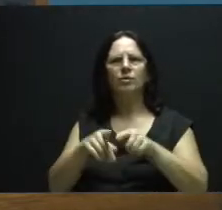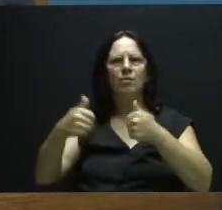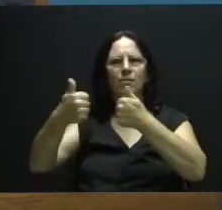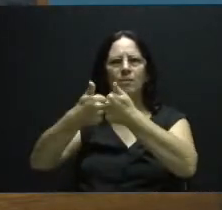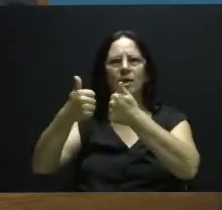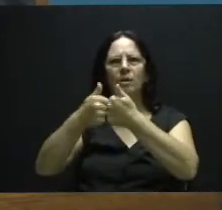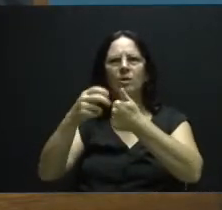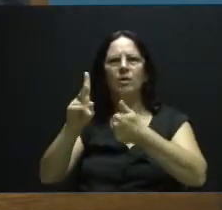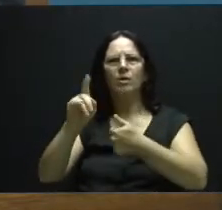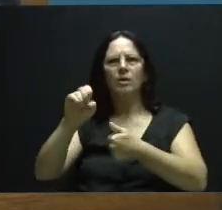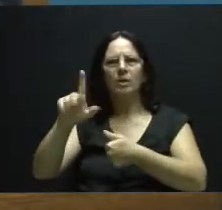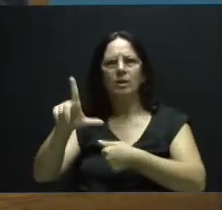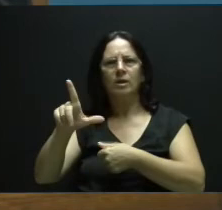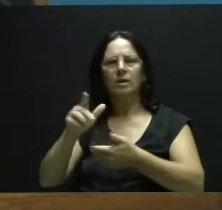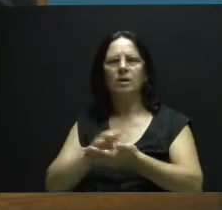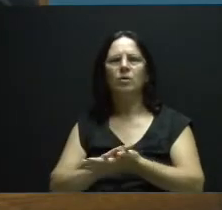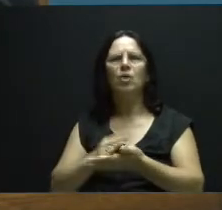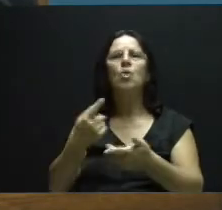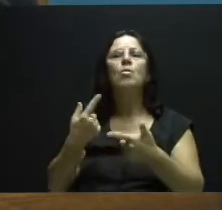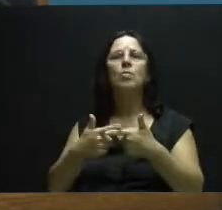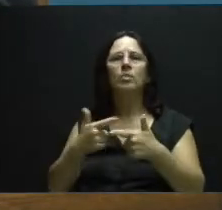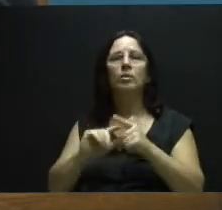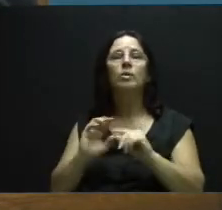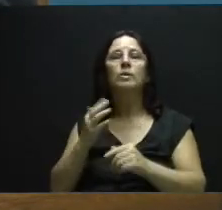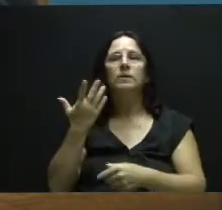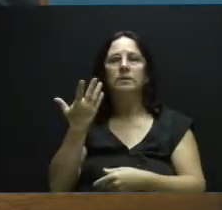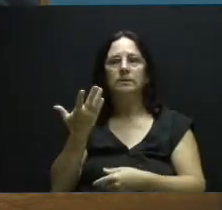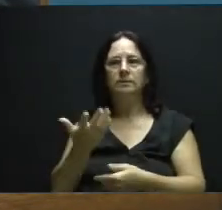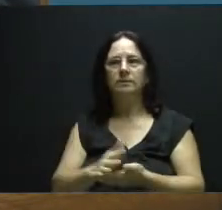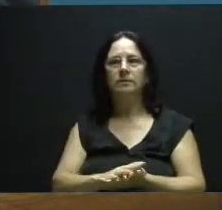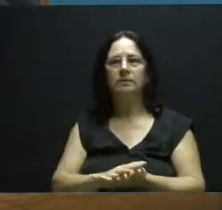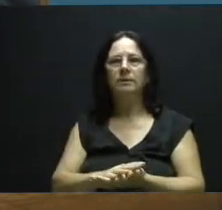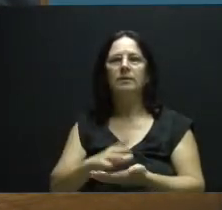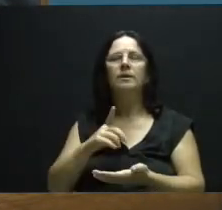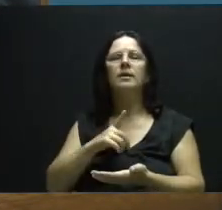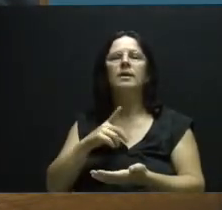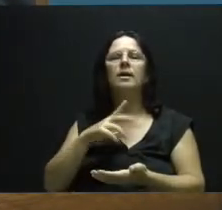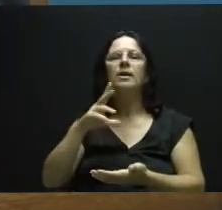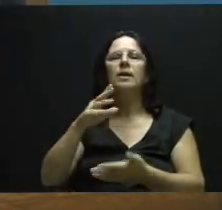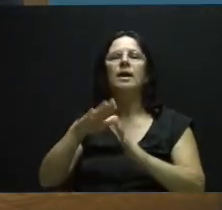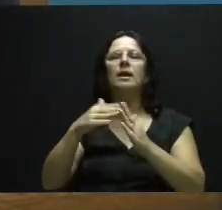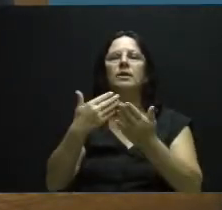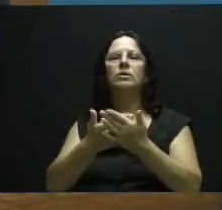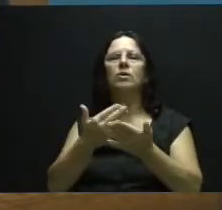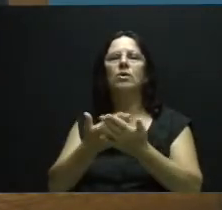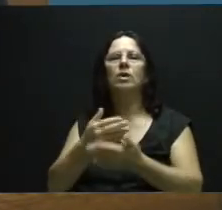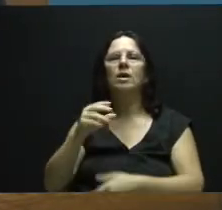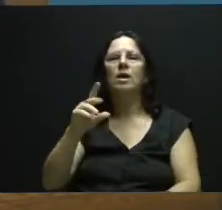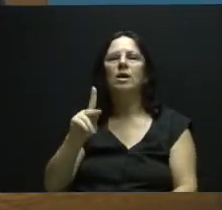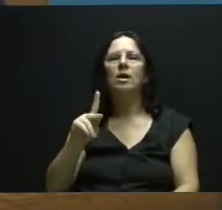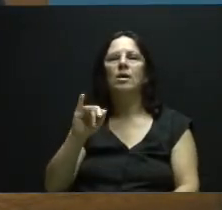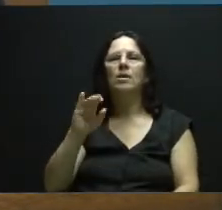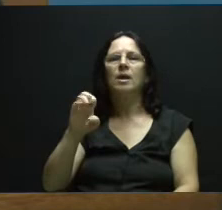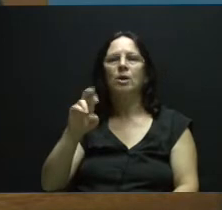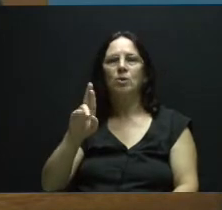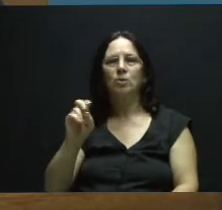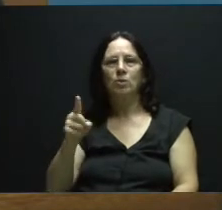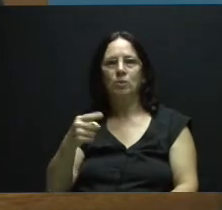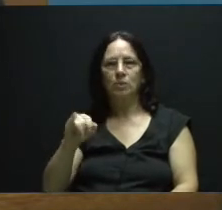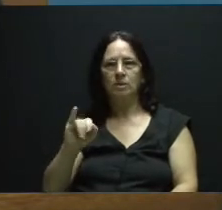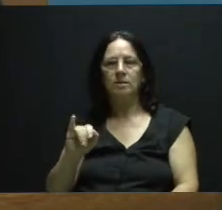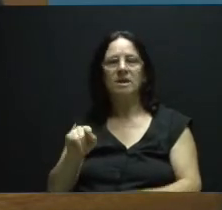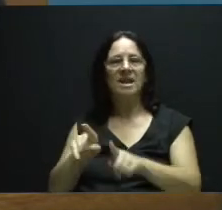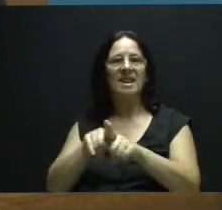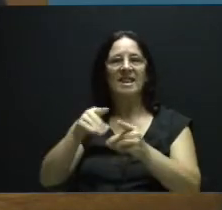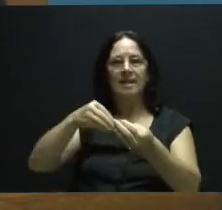esqueci o nome agora porque que acontece em perus injustamente nada foi feito para melhorar a logística